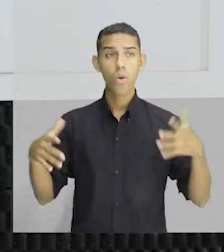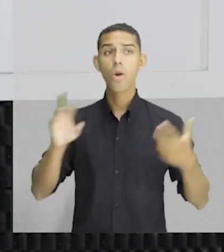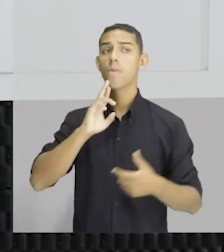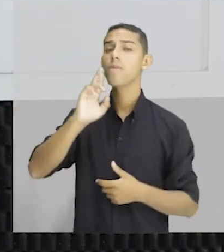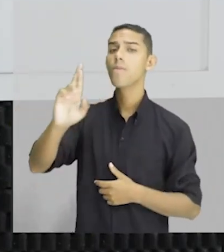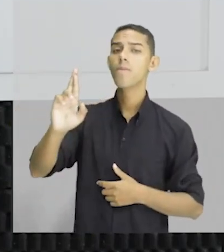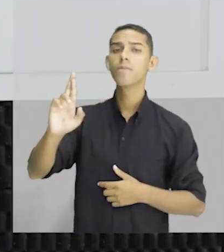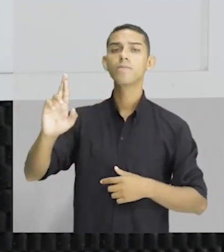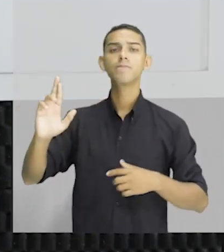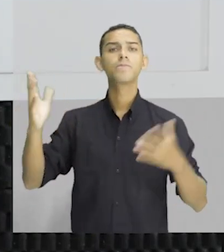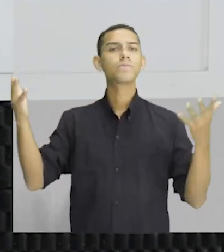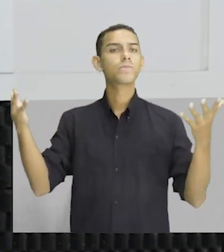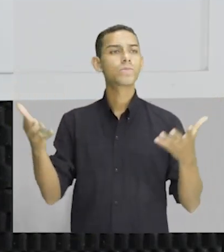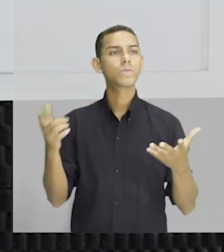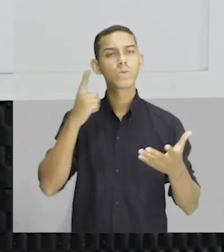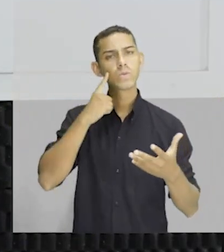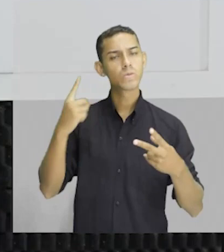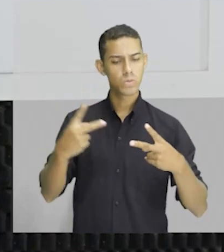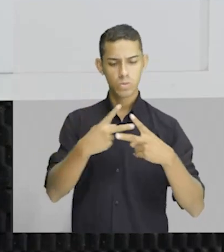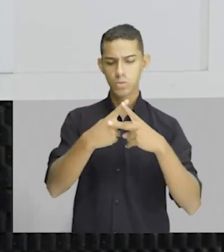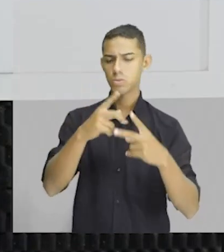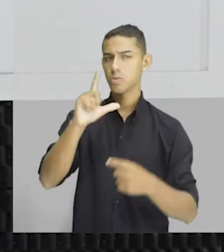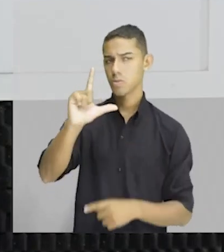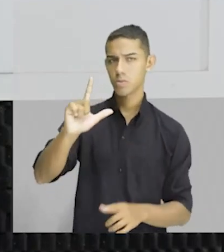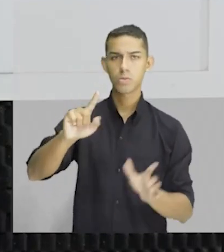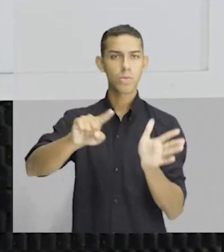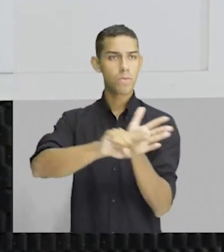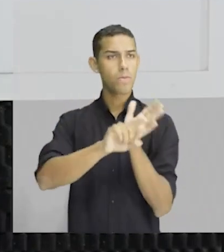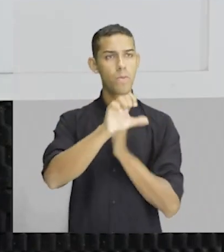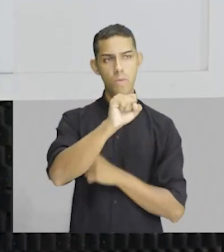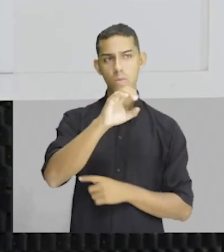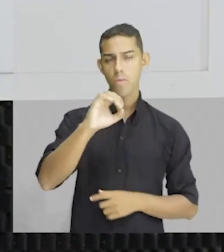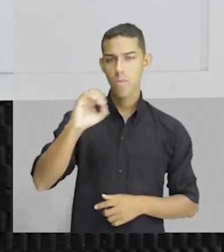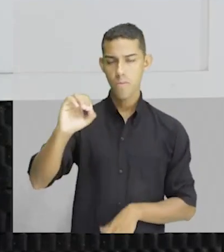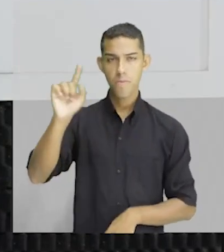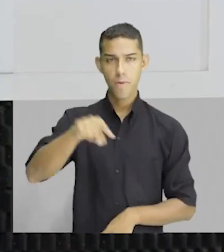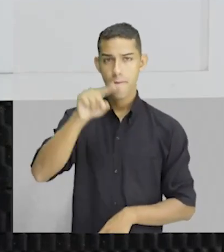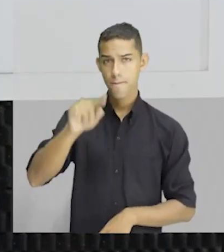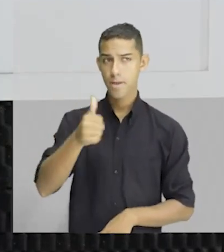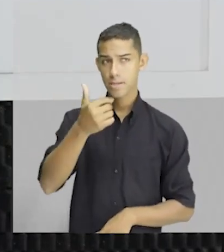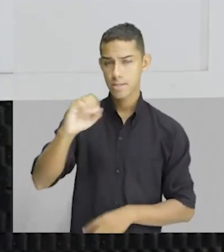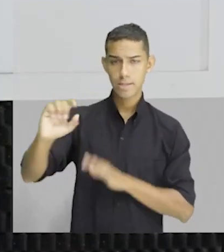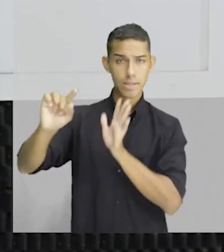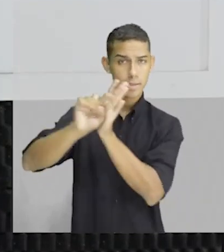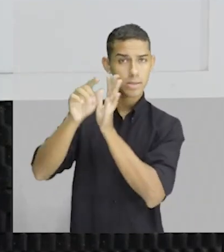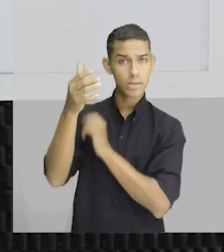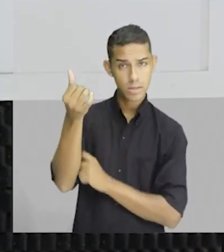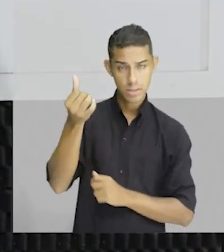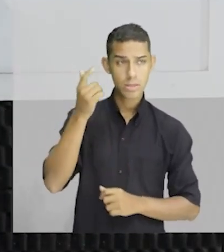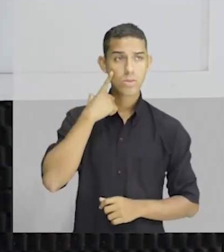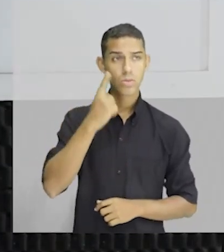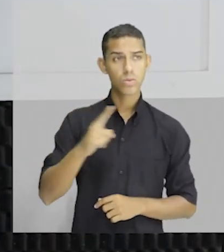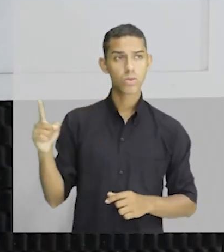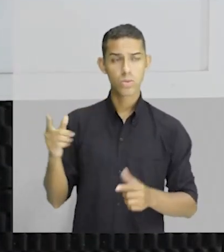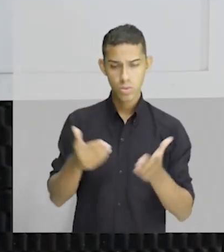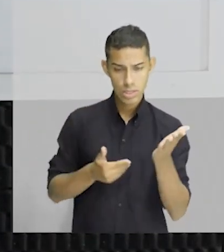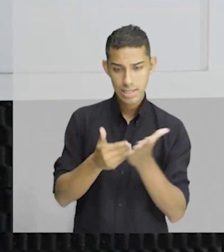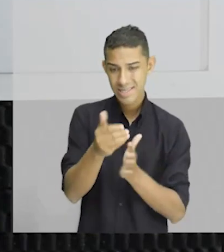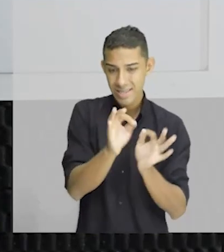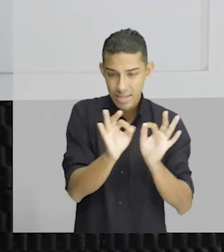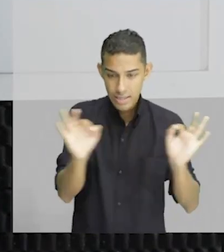unidade de medida aqui? Eu coloquei o coeficiente de dilatação, eu coloquei o comprimento inicial em metros. Olha aqui o 1 aqui,